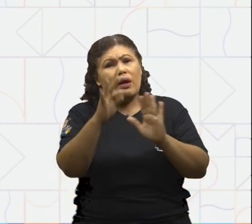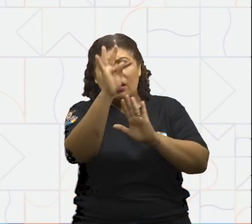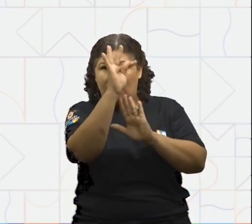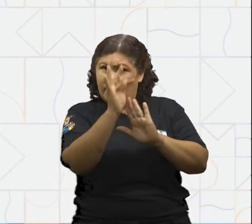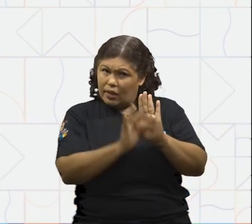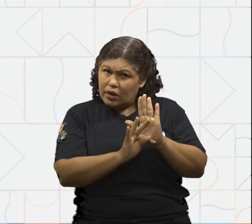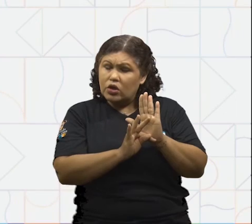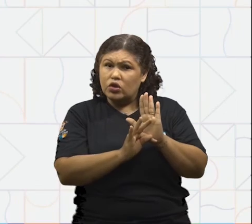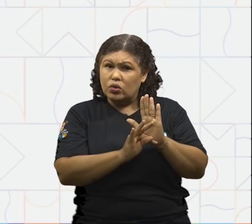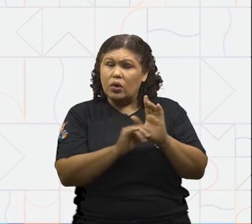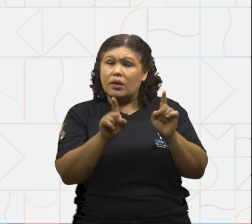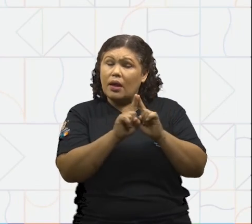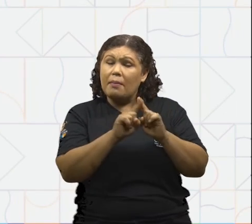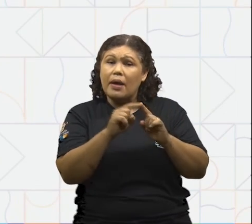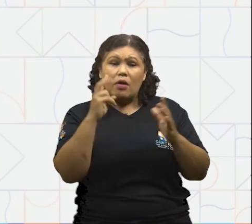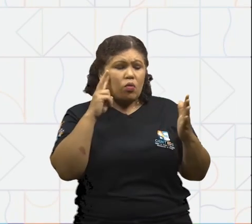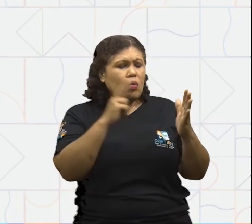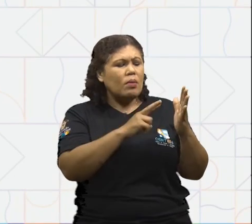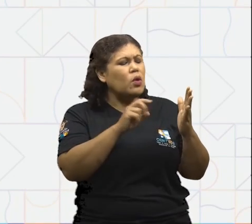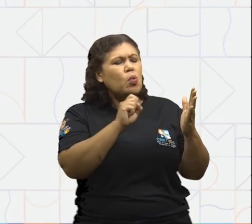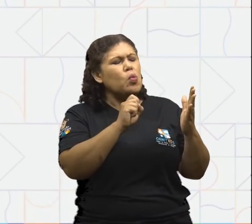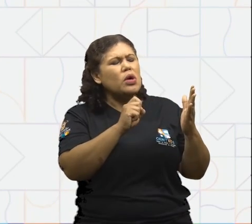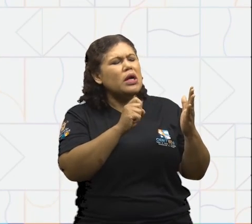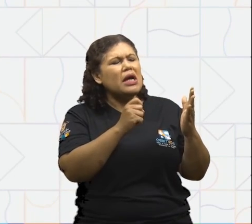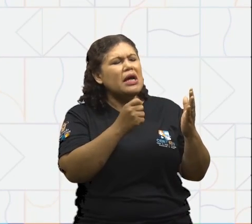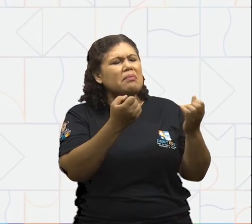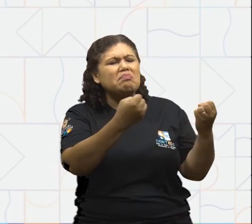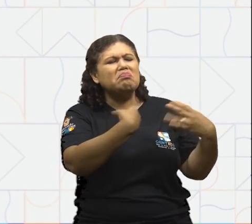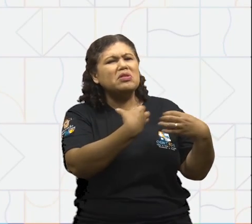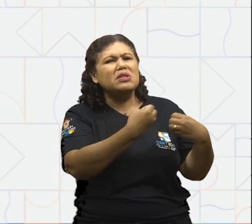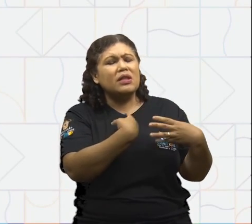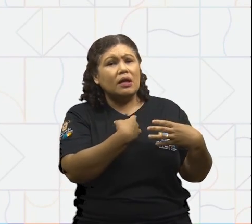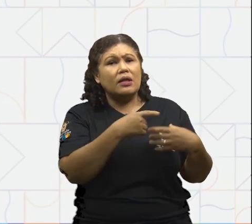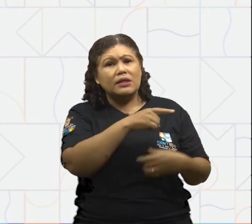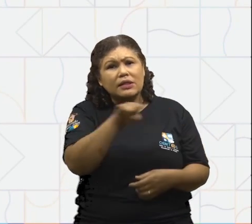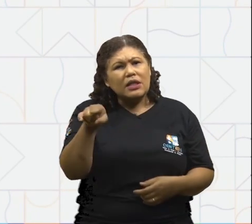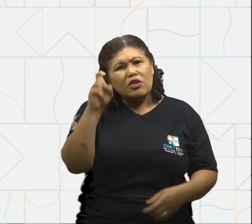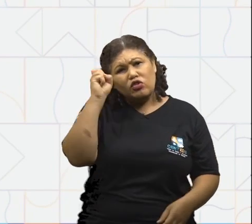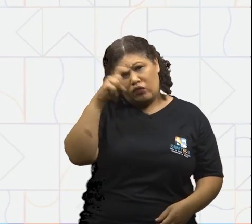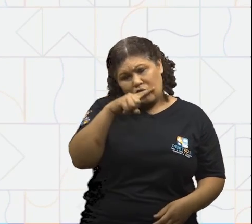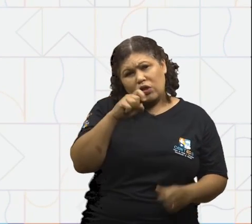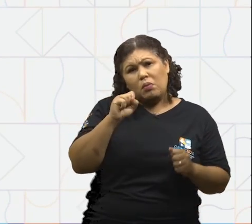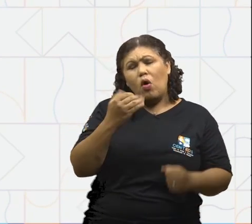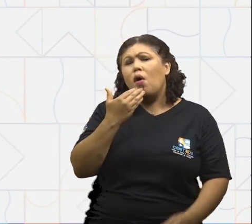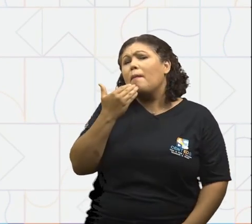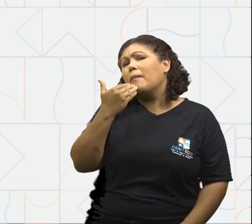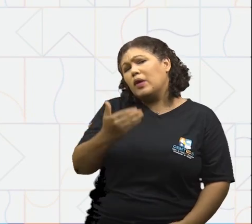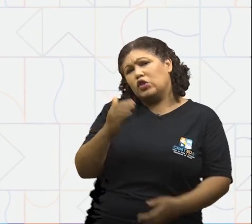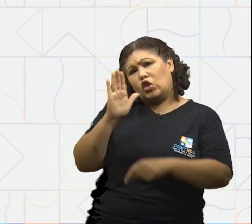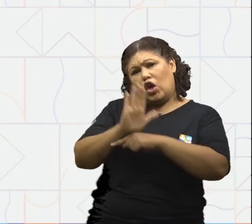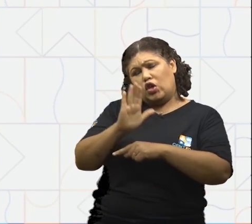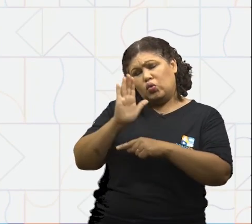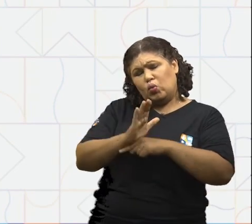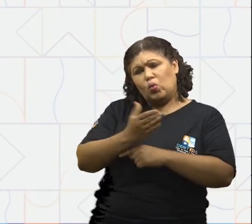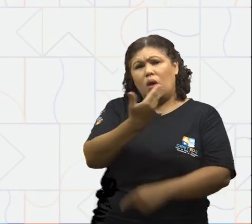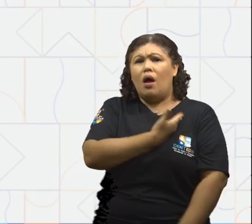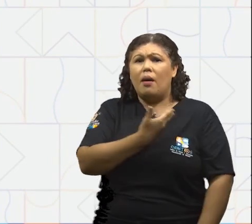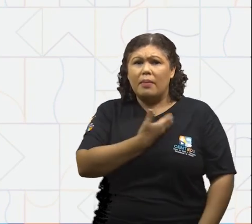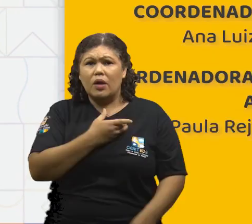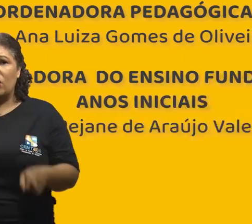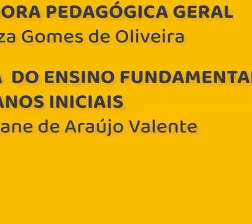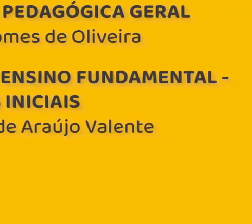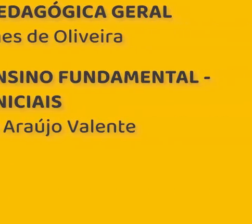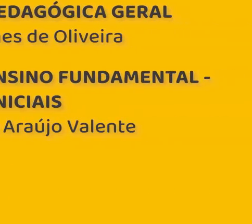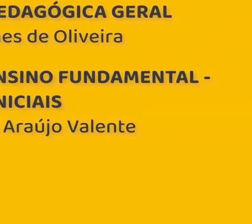que cada um deles quer nos transmitir. Se tiver dificuldades, pode pedir a ajuda de um